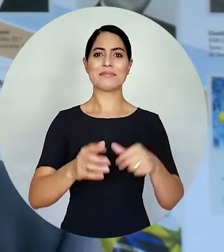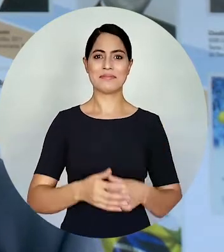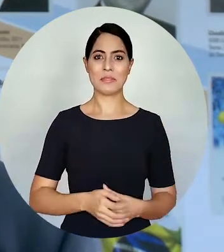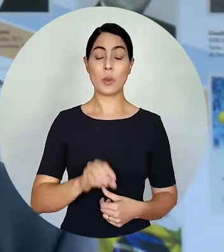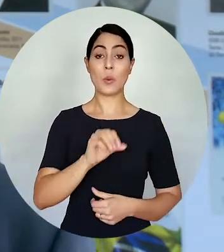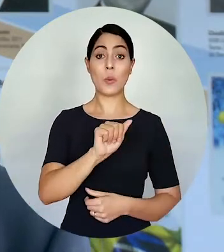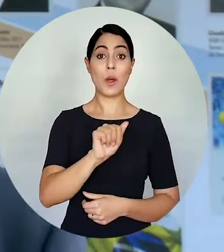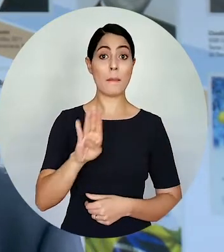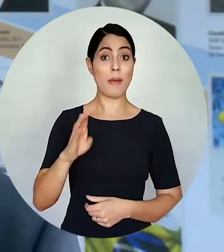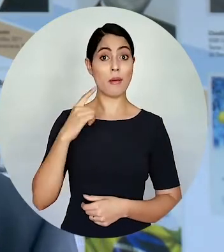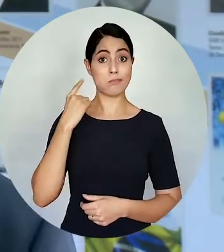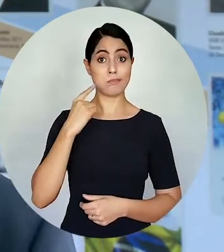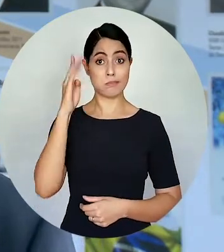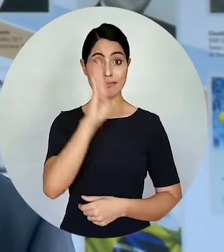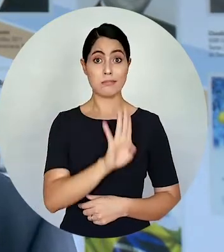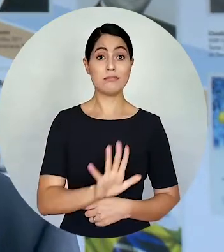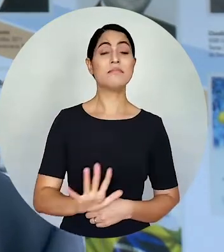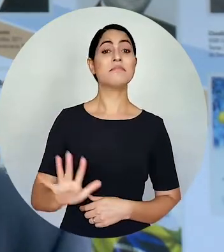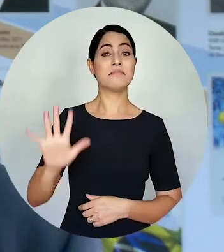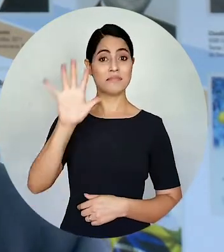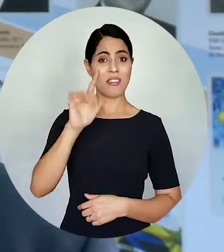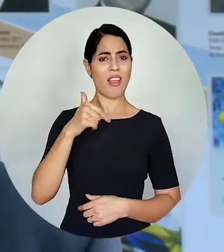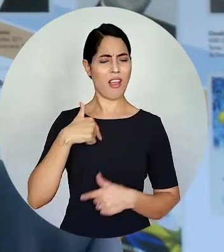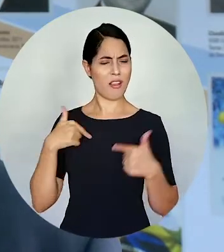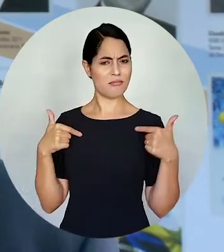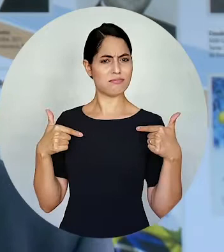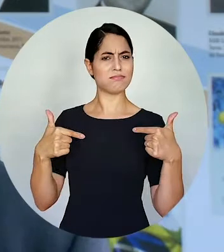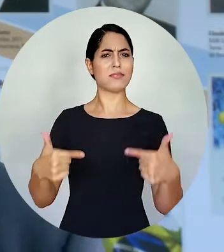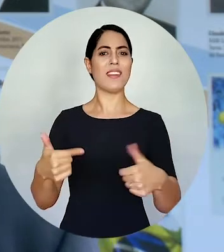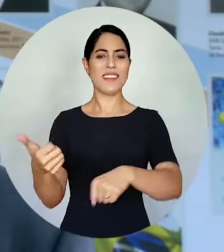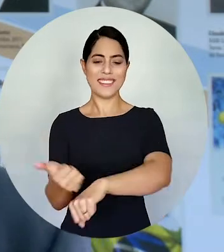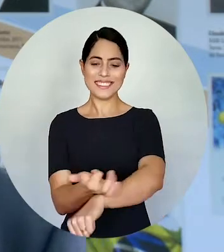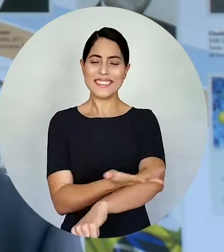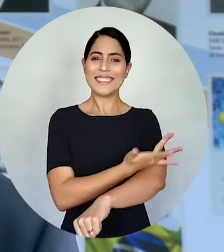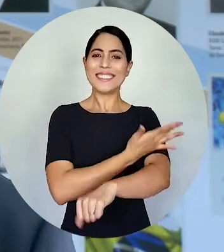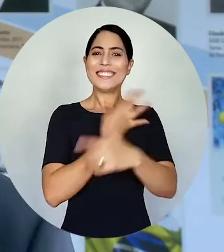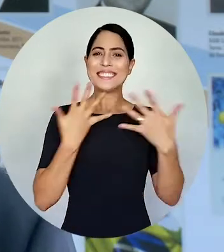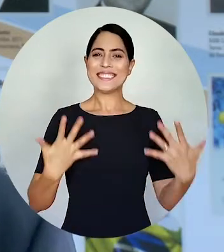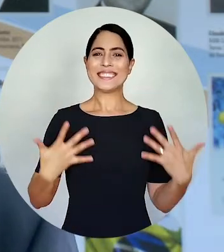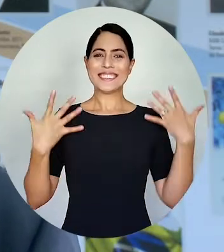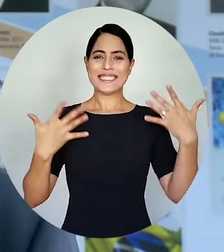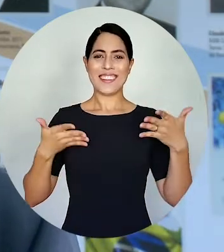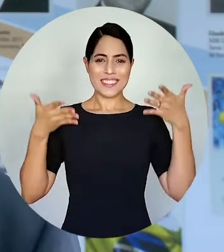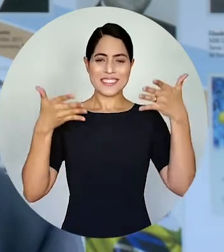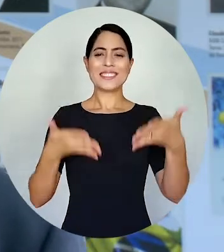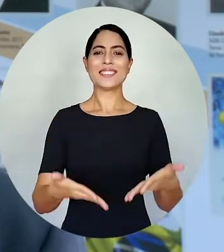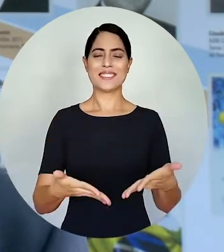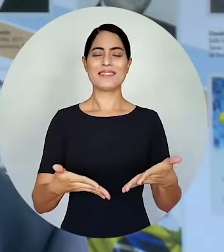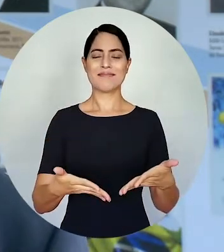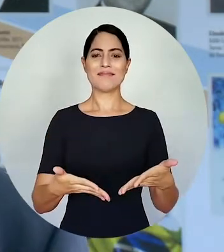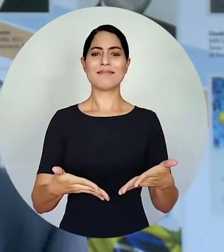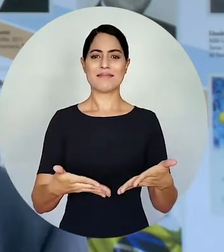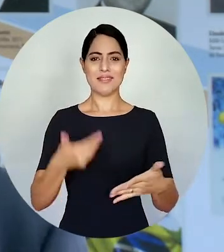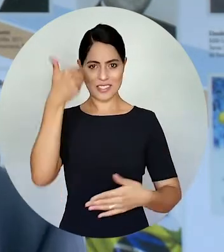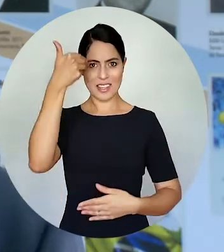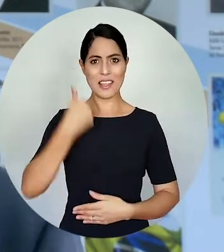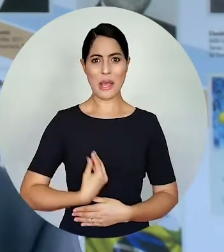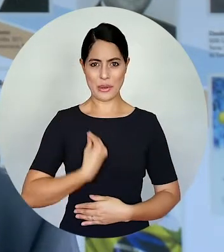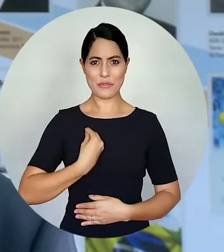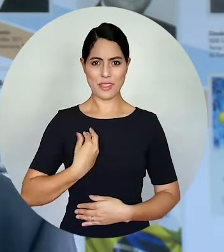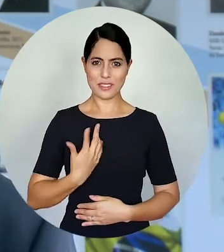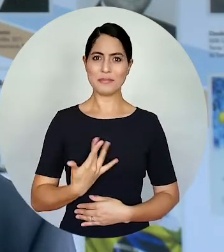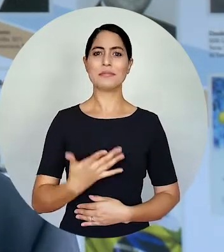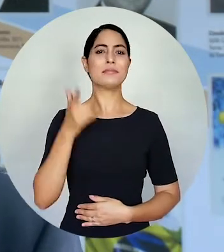brasileira, com o melhor das minhas energias, com o melhor dos meus entusiasmos, enquanto eu puder estar aqui com